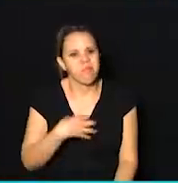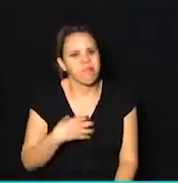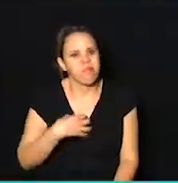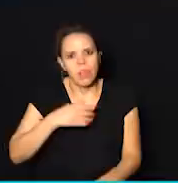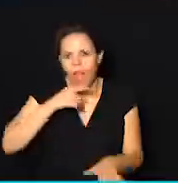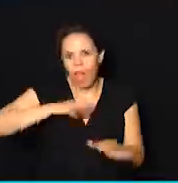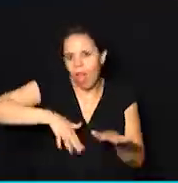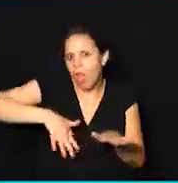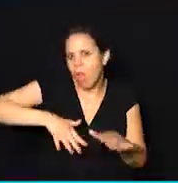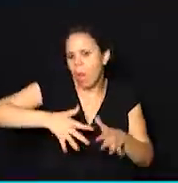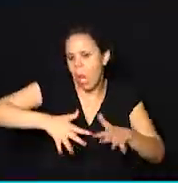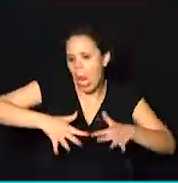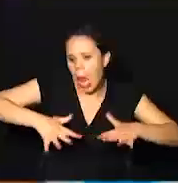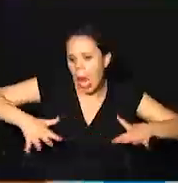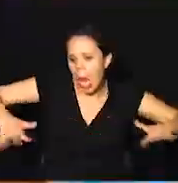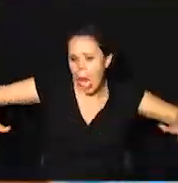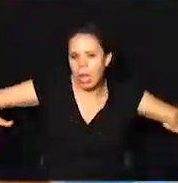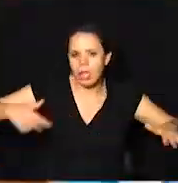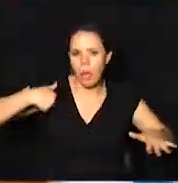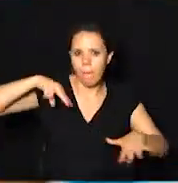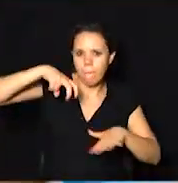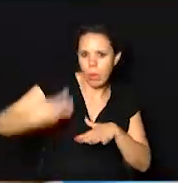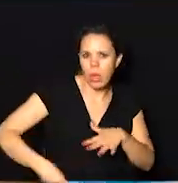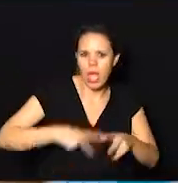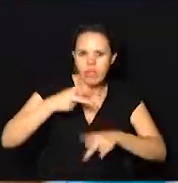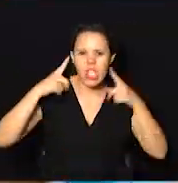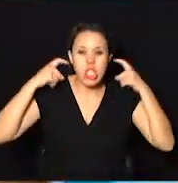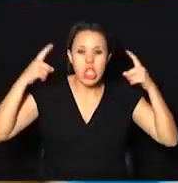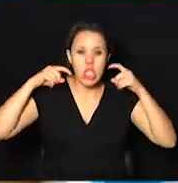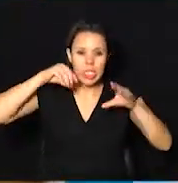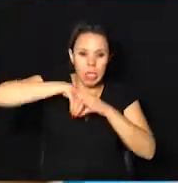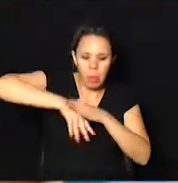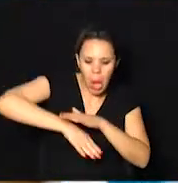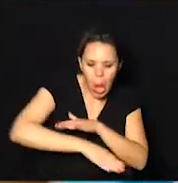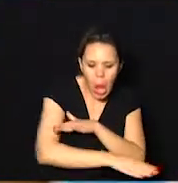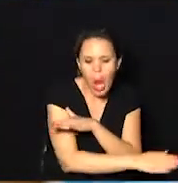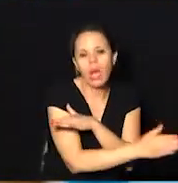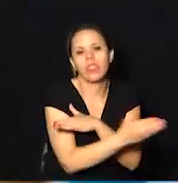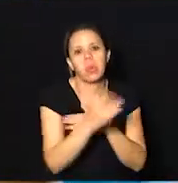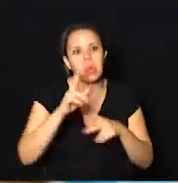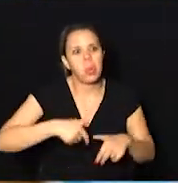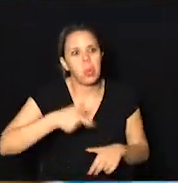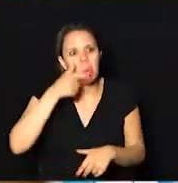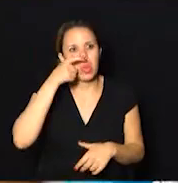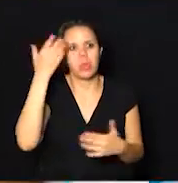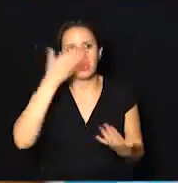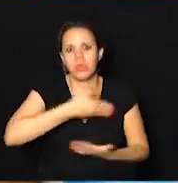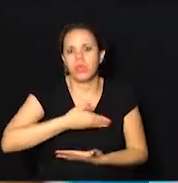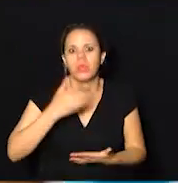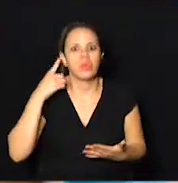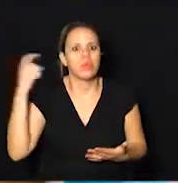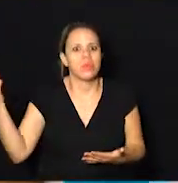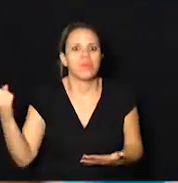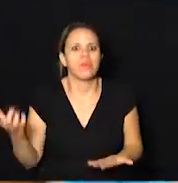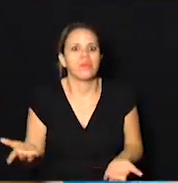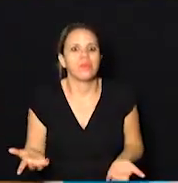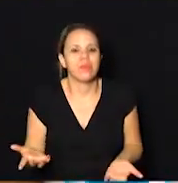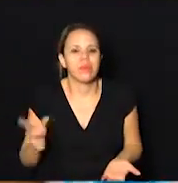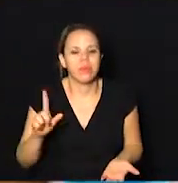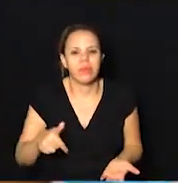senti a água vibrando quando eu pulava eu escutava a torcida debaixo da água coisa que eu nunca tinha escutado